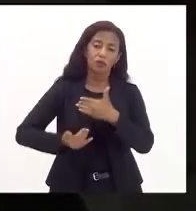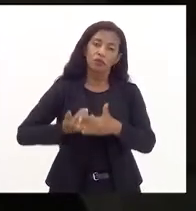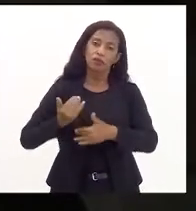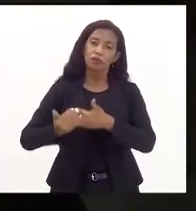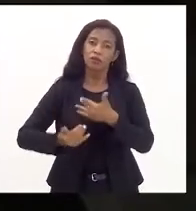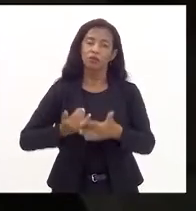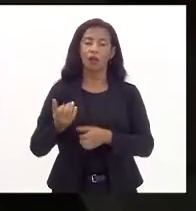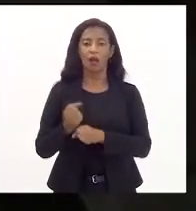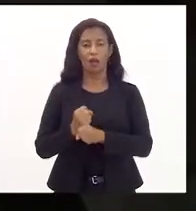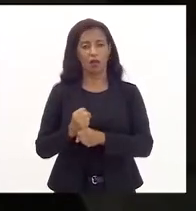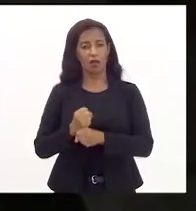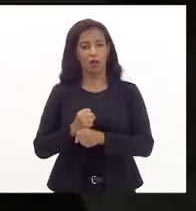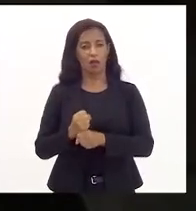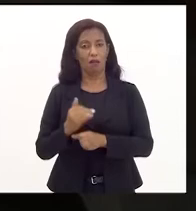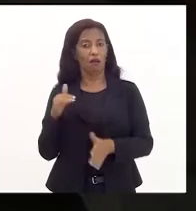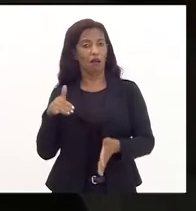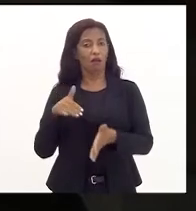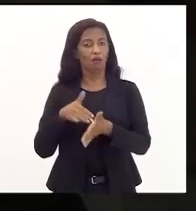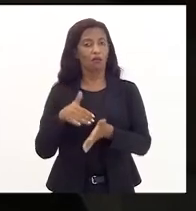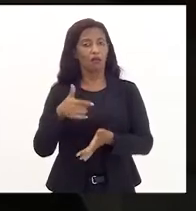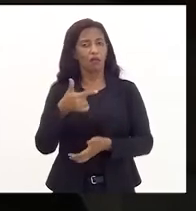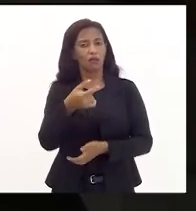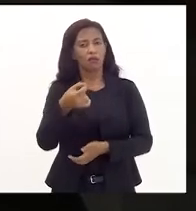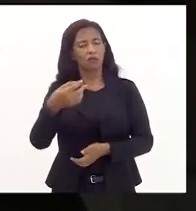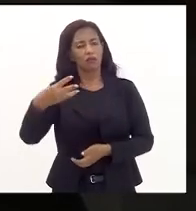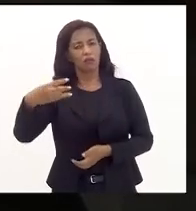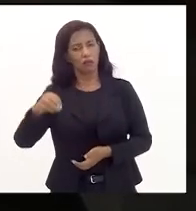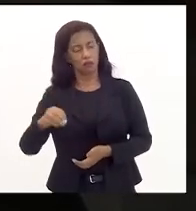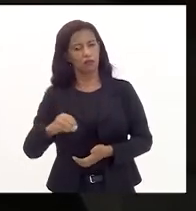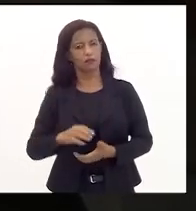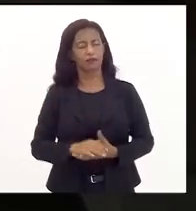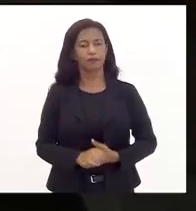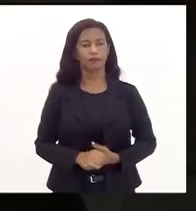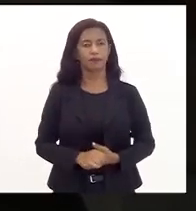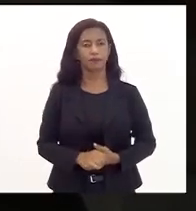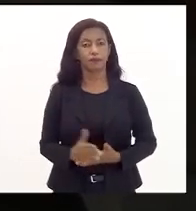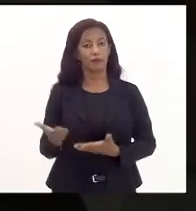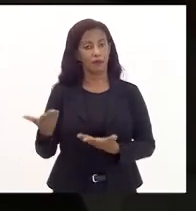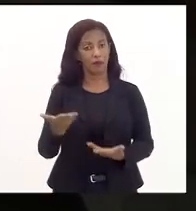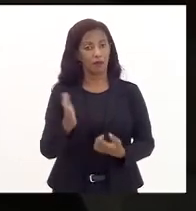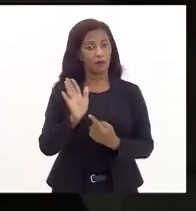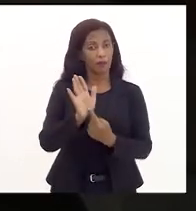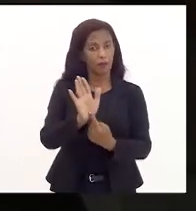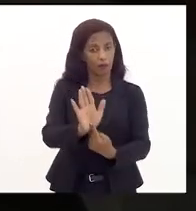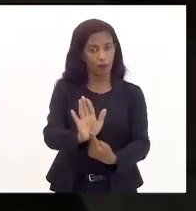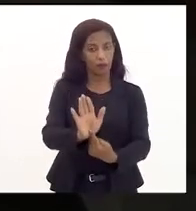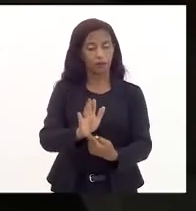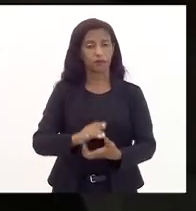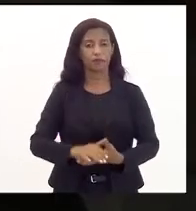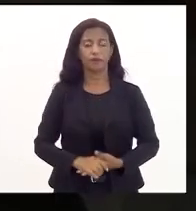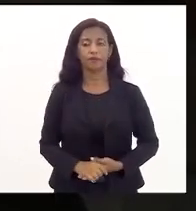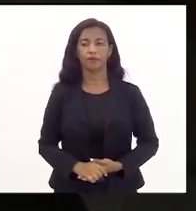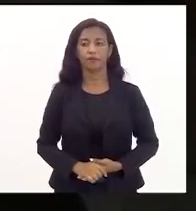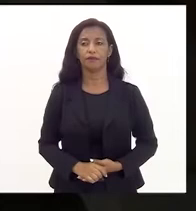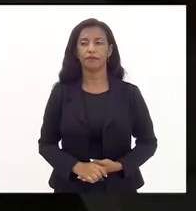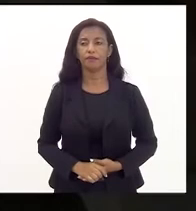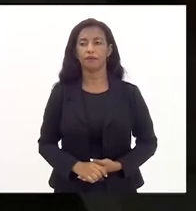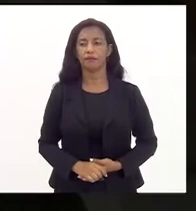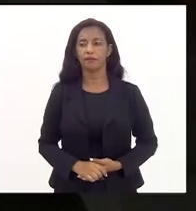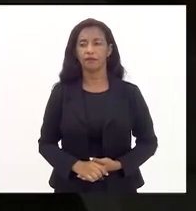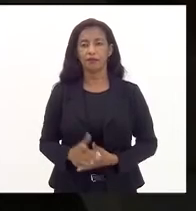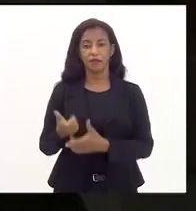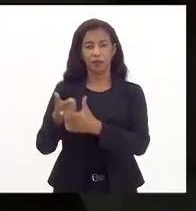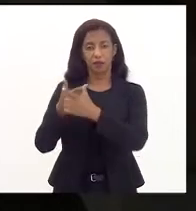próximos anos, até 2030. E aqui mostra claramente, senhor presidente, que